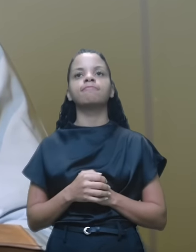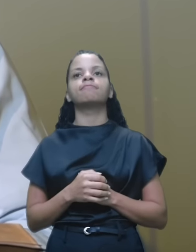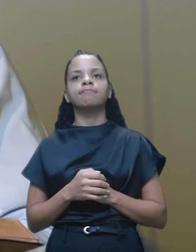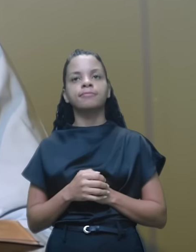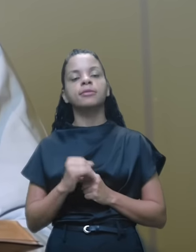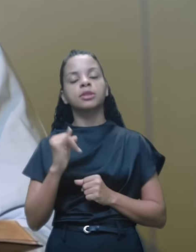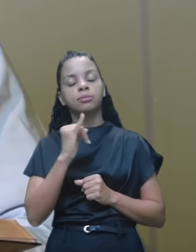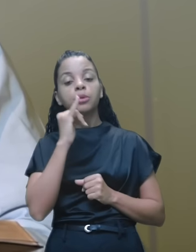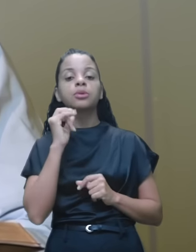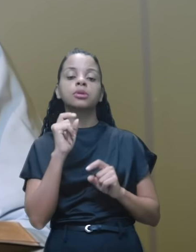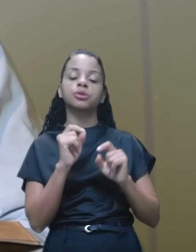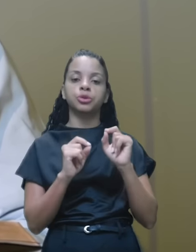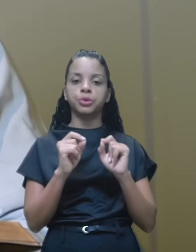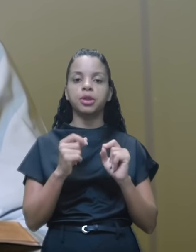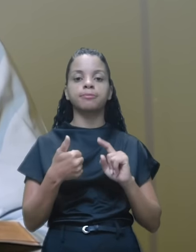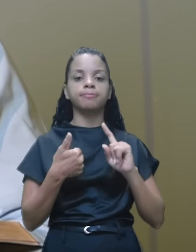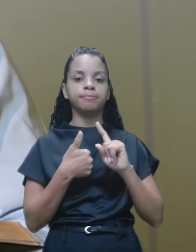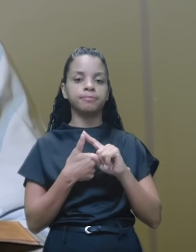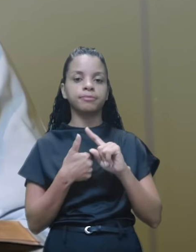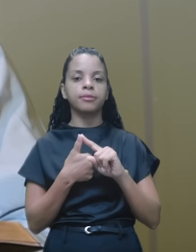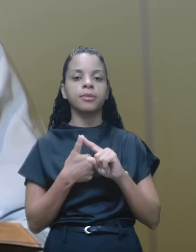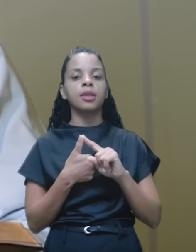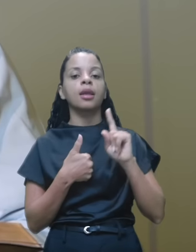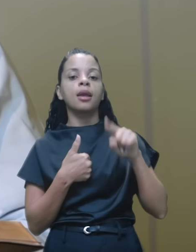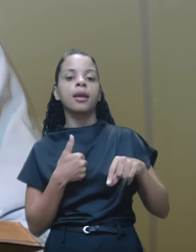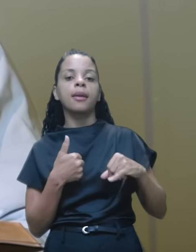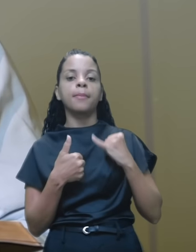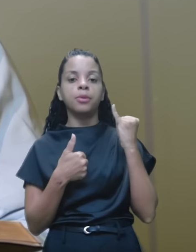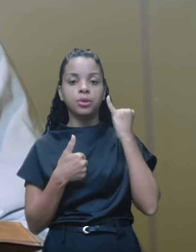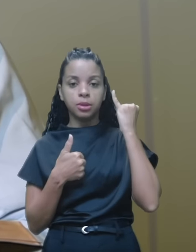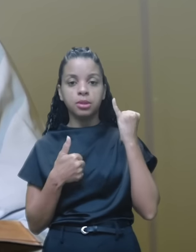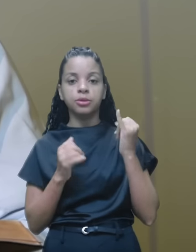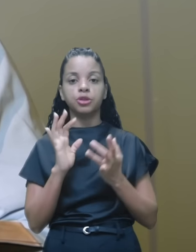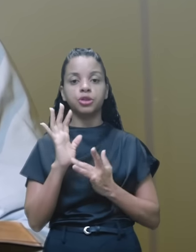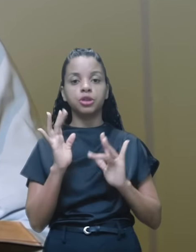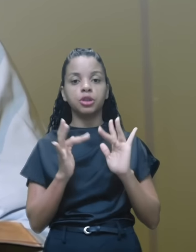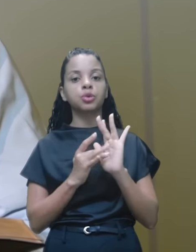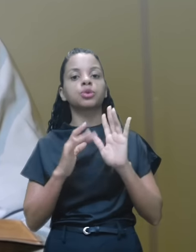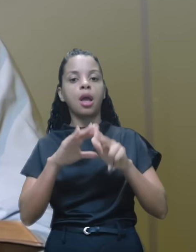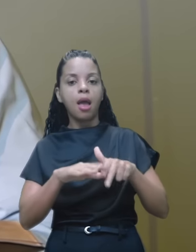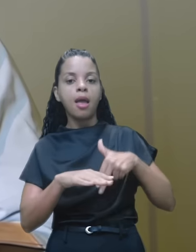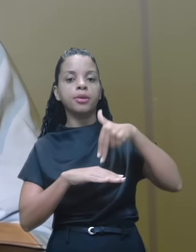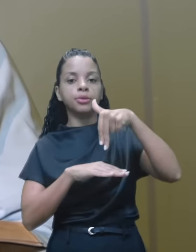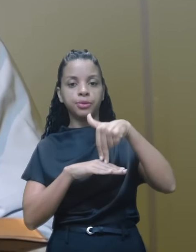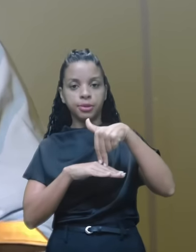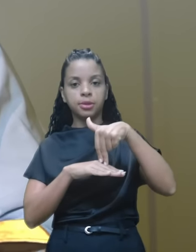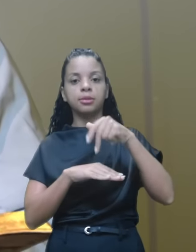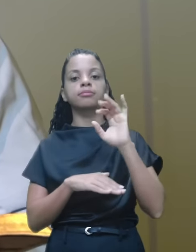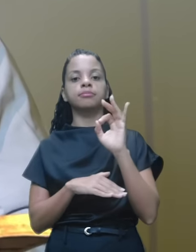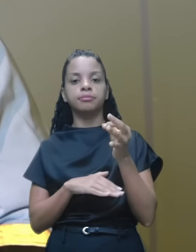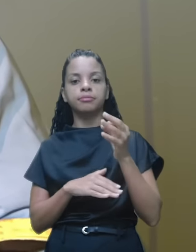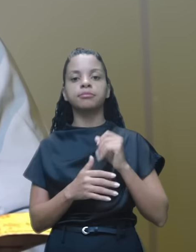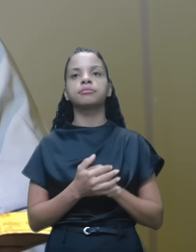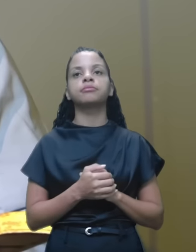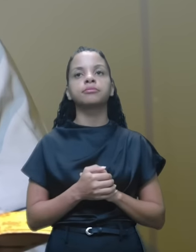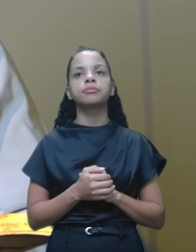realmente ser destacados, e o primeiro é que é tão relevante o aspecto de Jesus ter ressuscitado, e aí eu